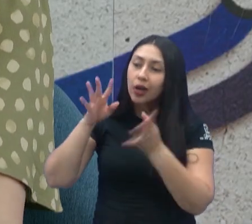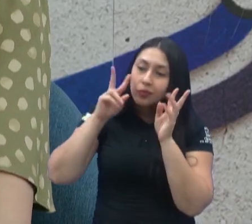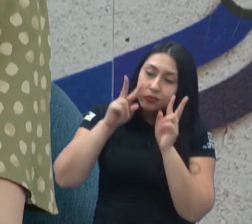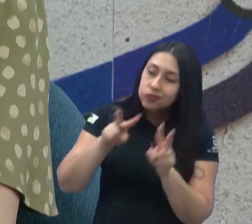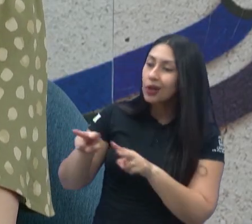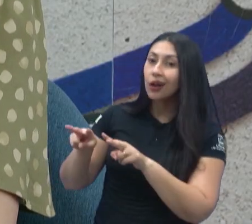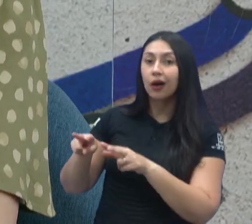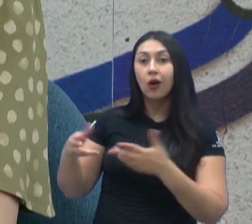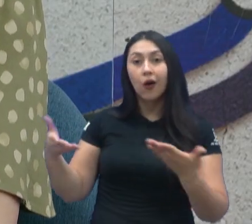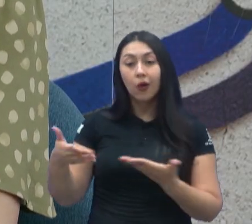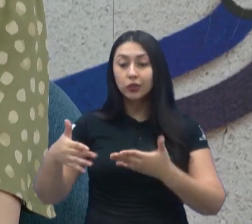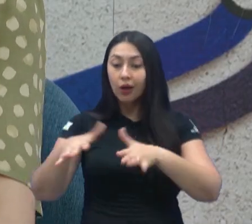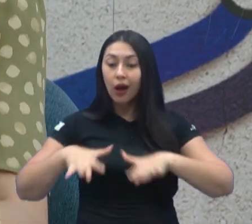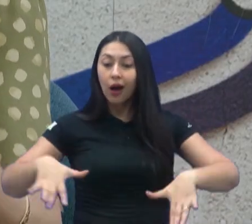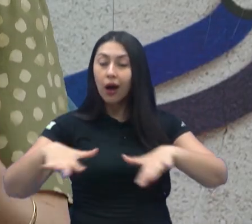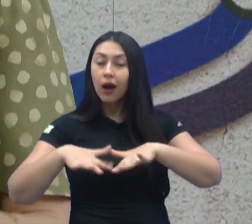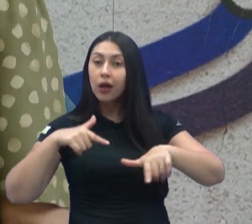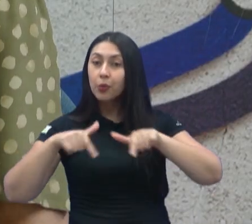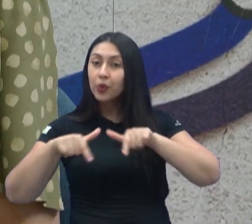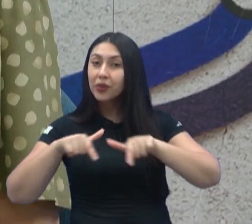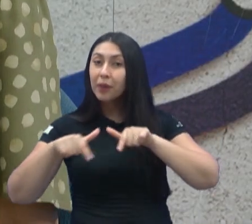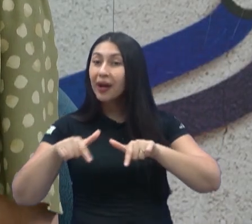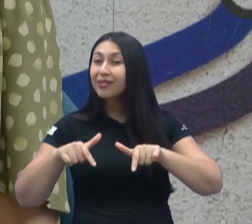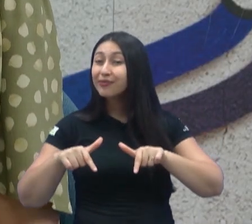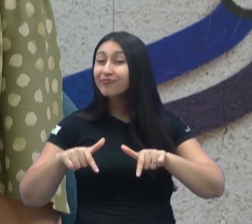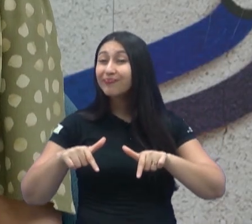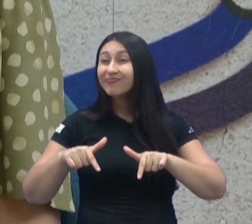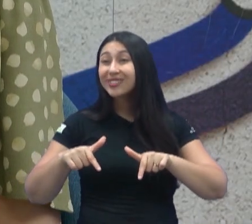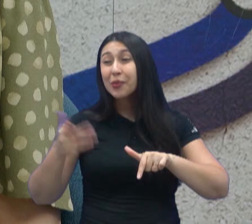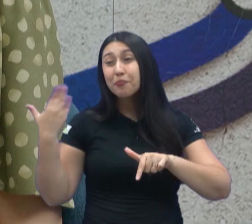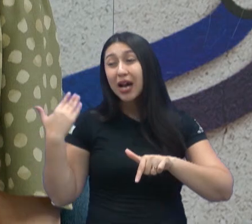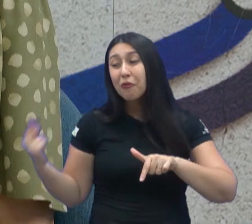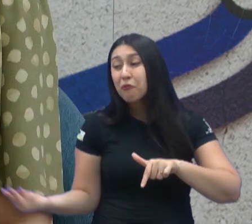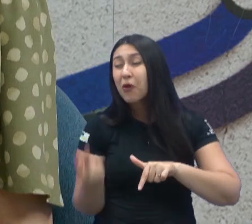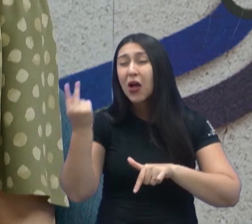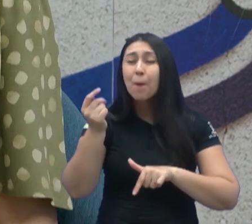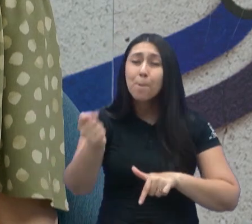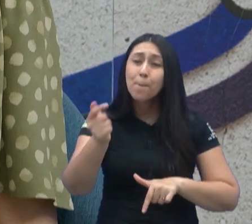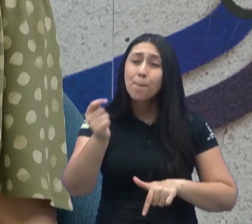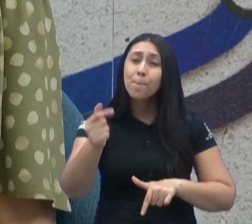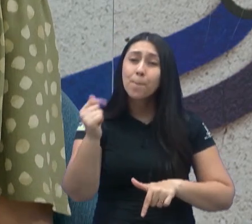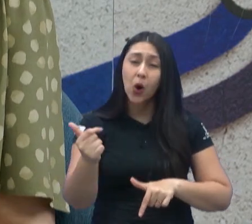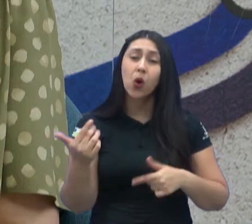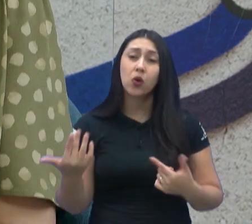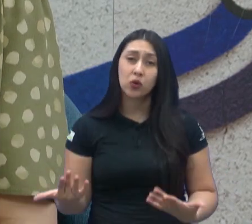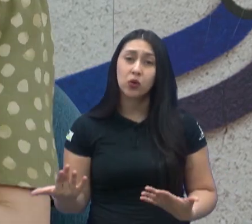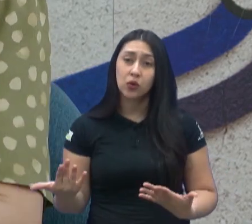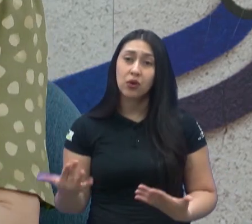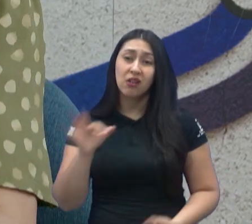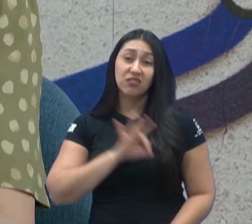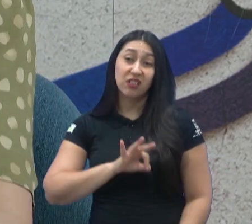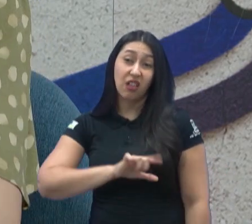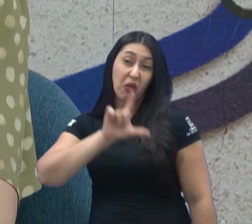o mercado de trabalho ainda não valorizava tanto esse profissional, desde a remuneração até